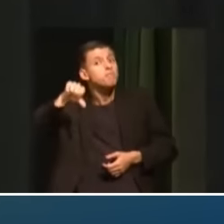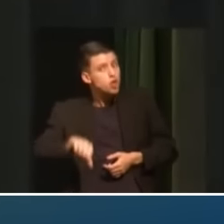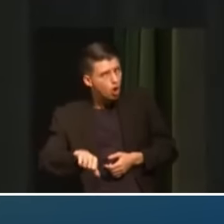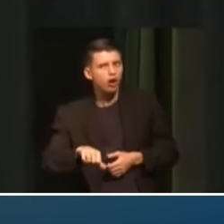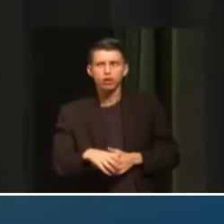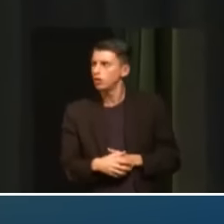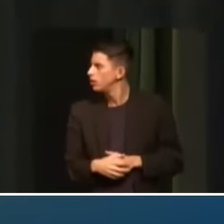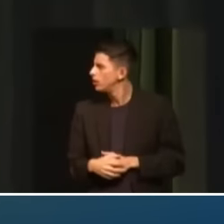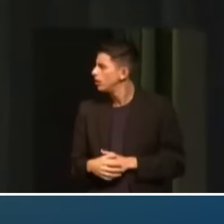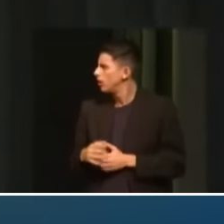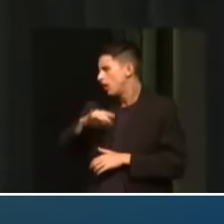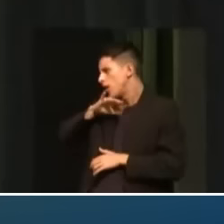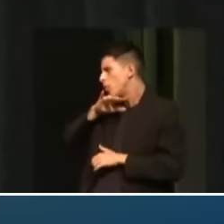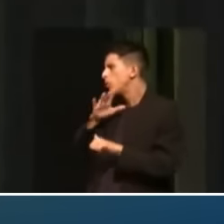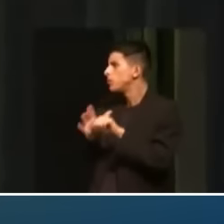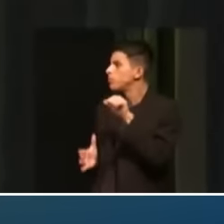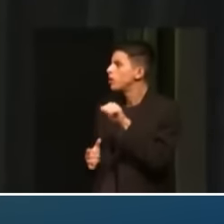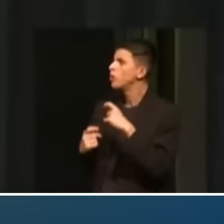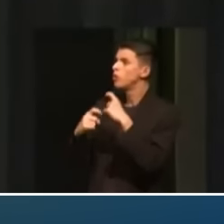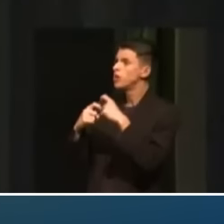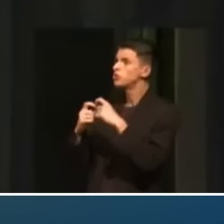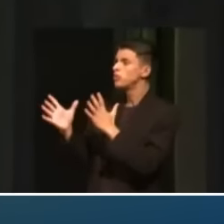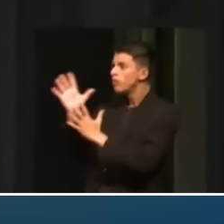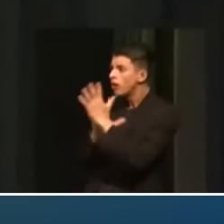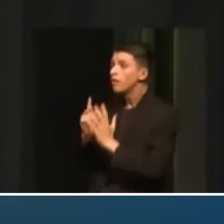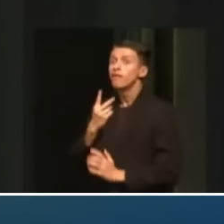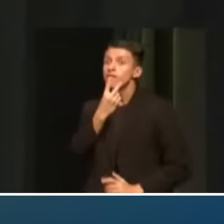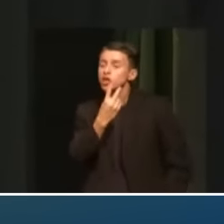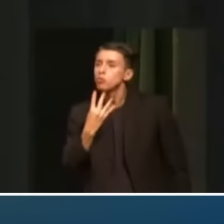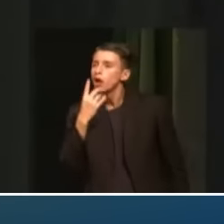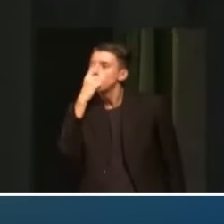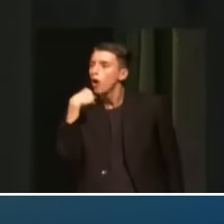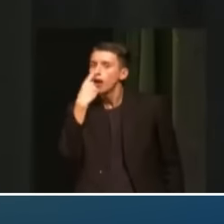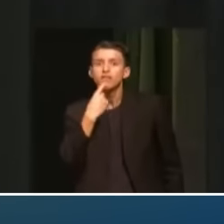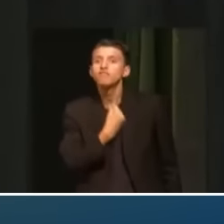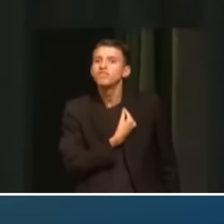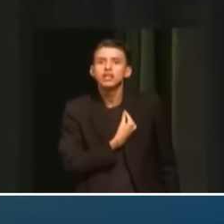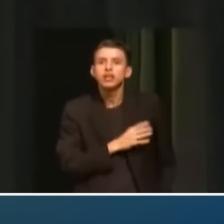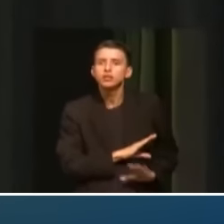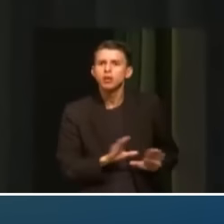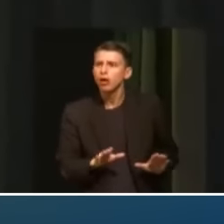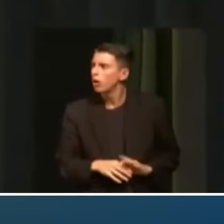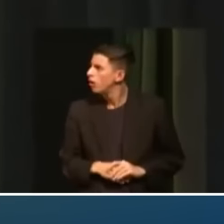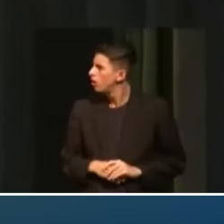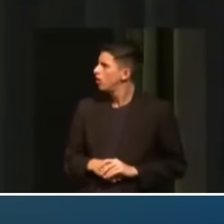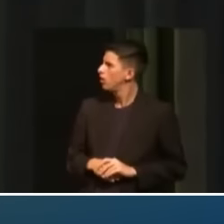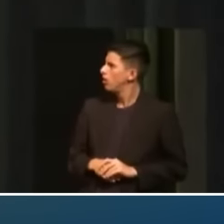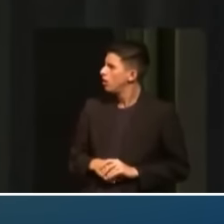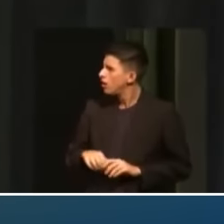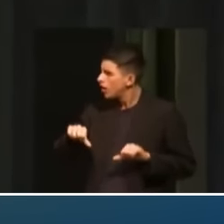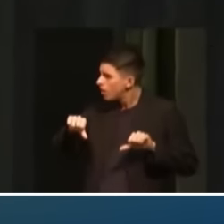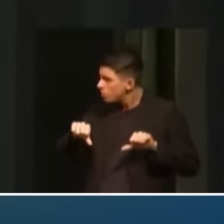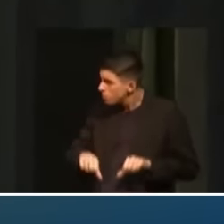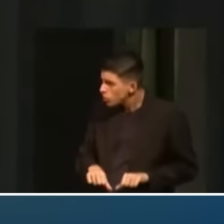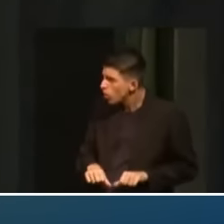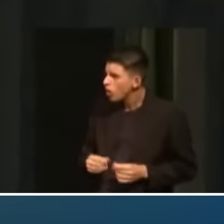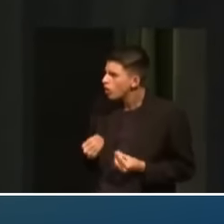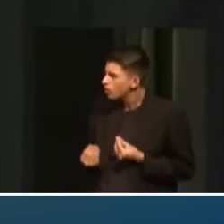tem não tem explicação uma coisa é você é você é você rebater os argumentos ele entrou no